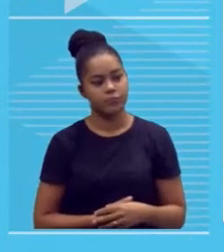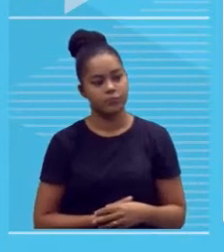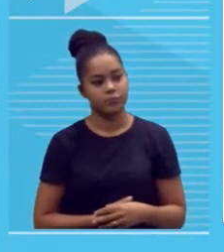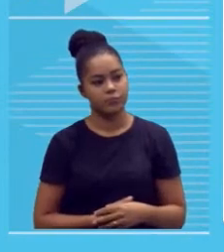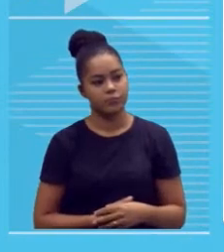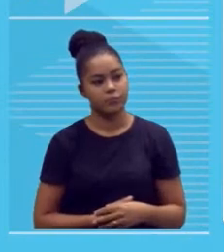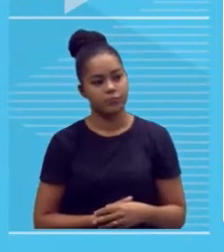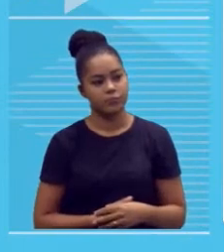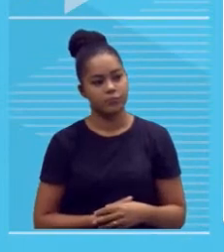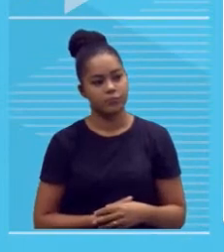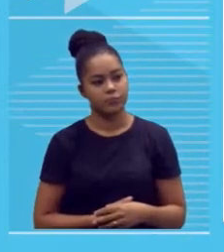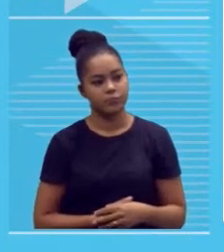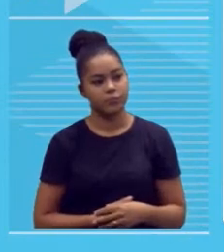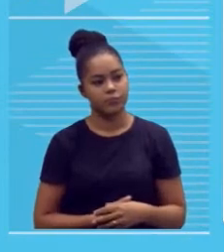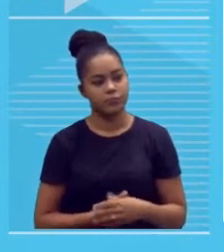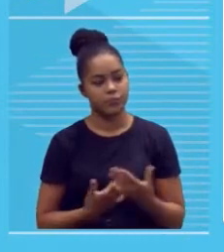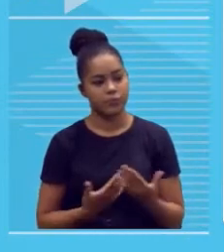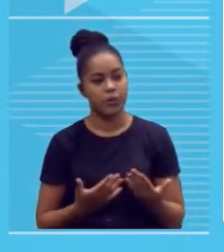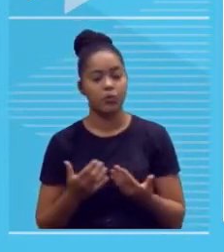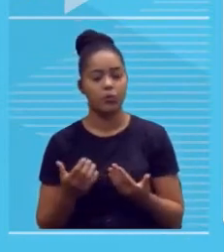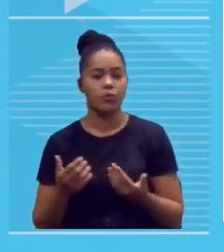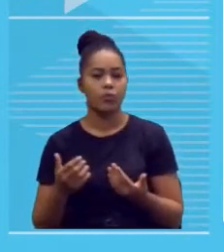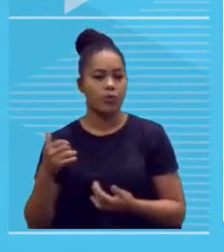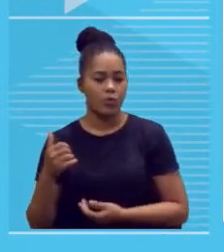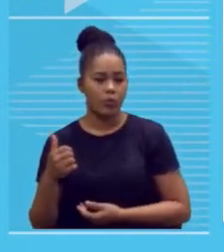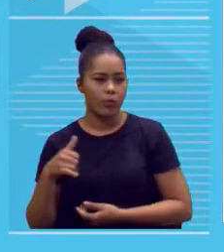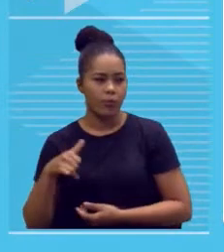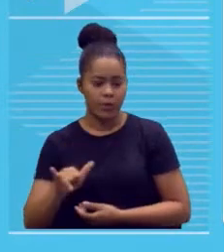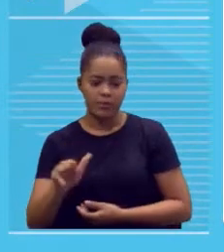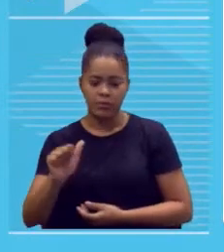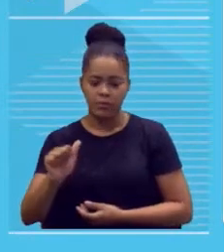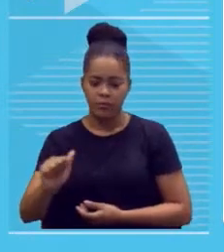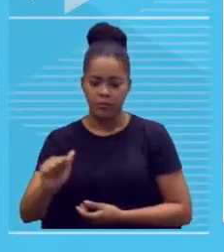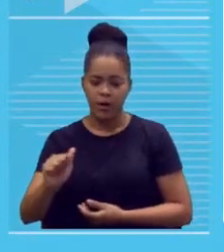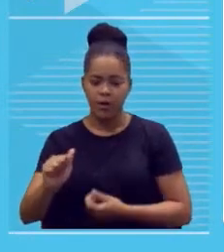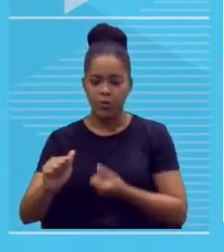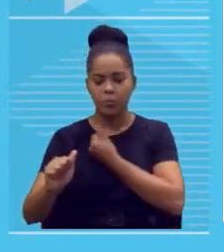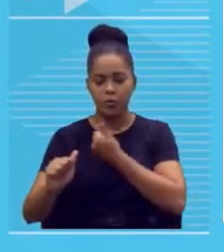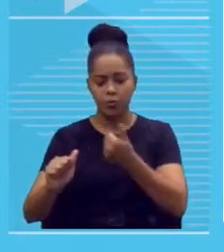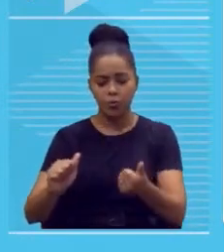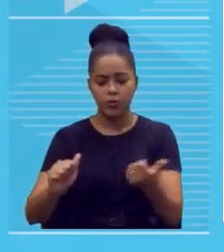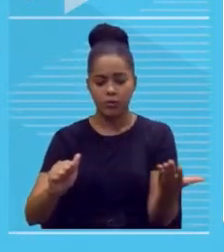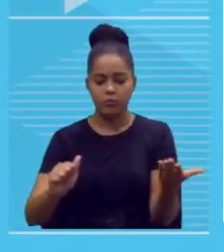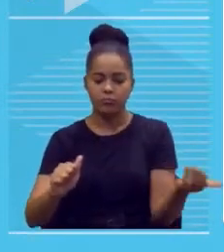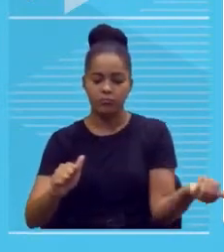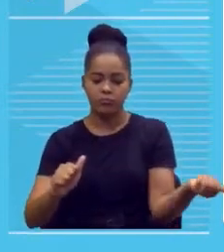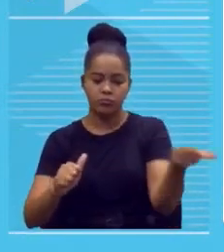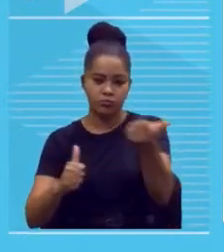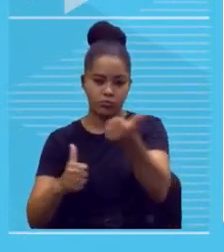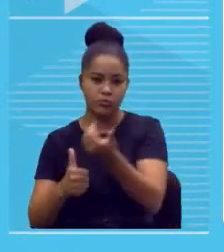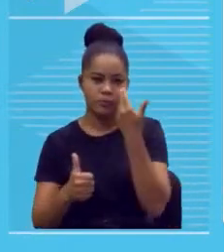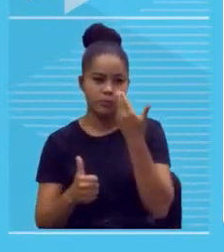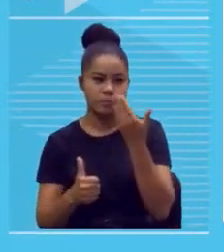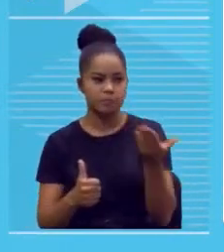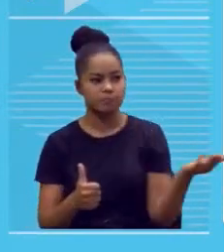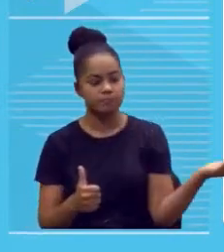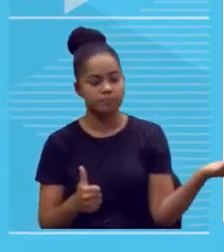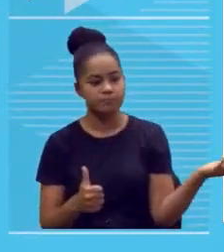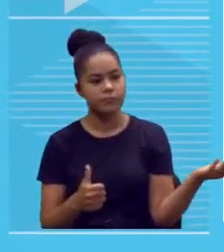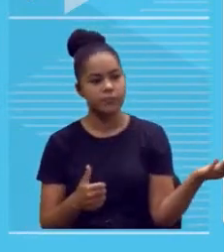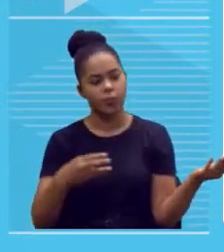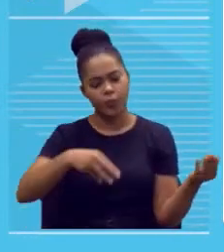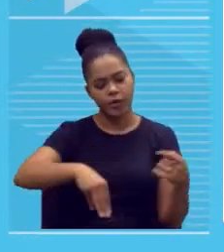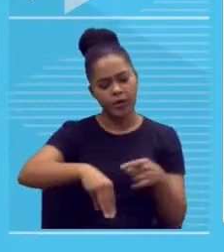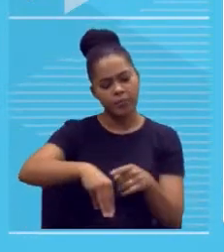menos o y do A, que é 1, é igual ao m. Professor, quem é o